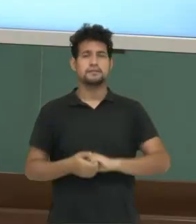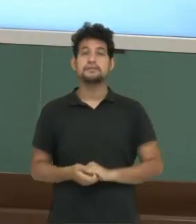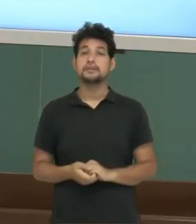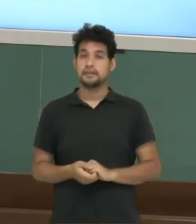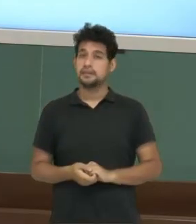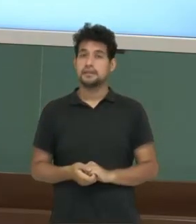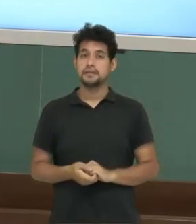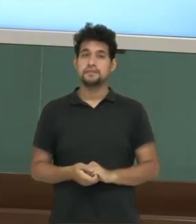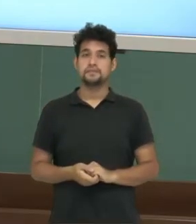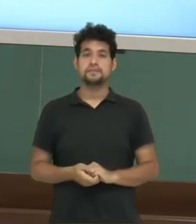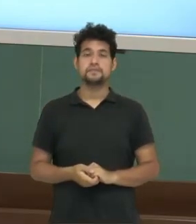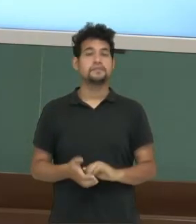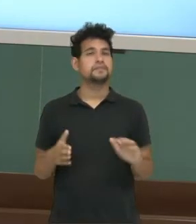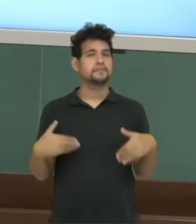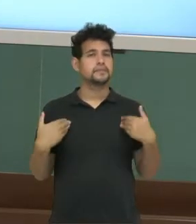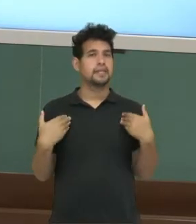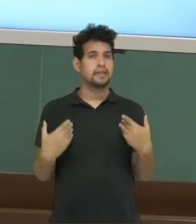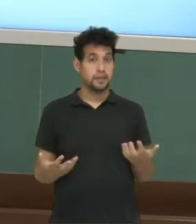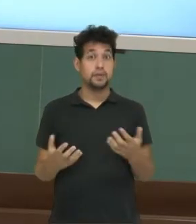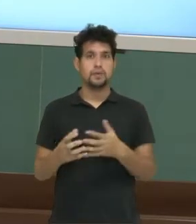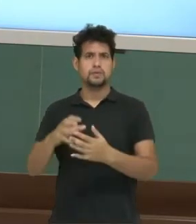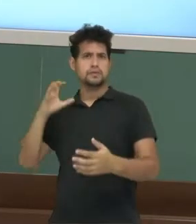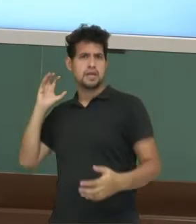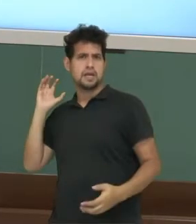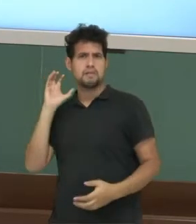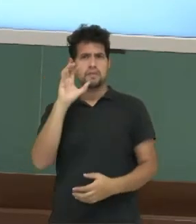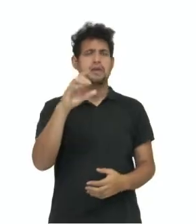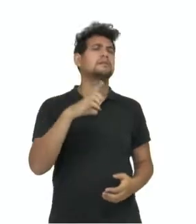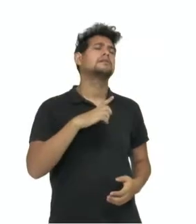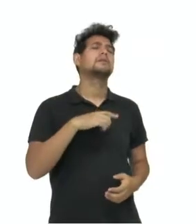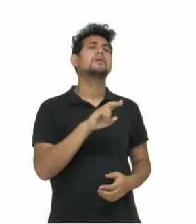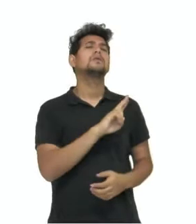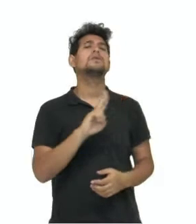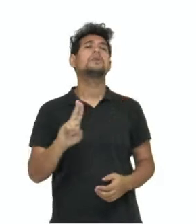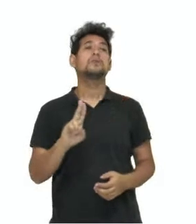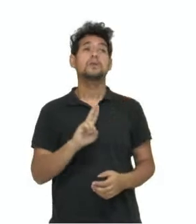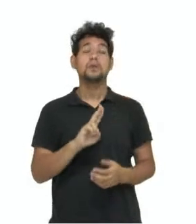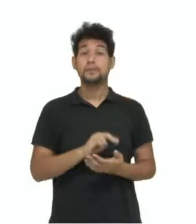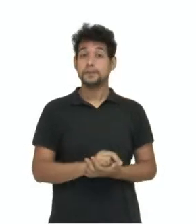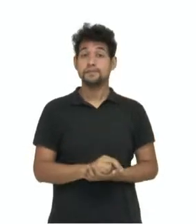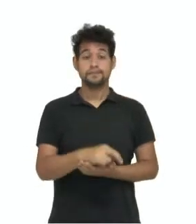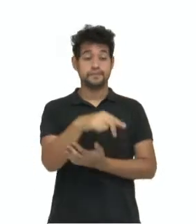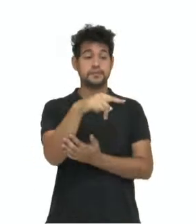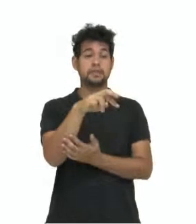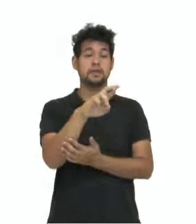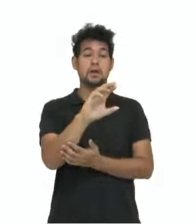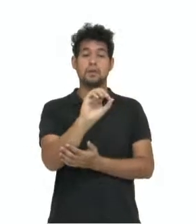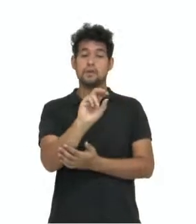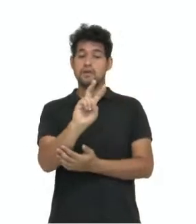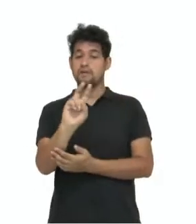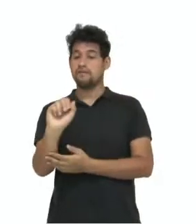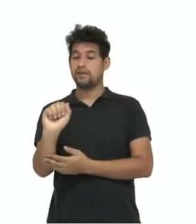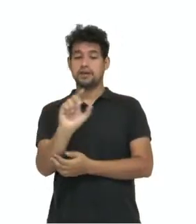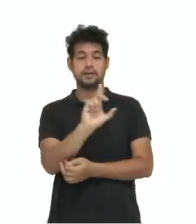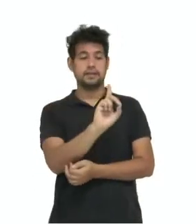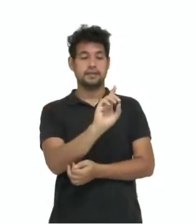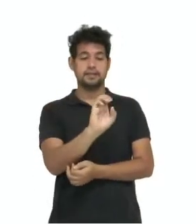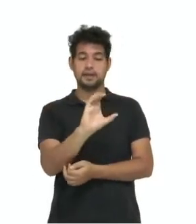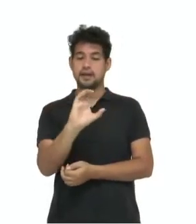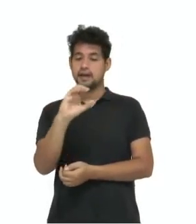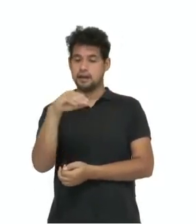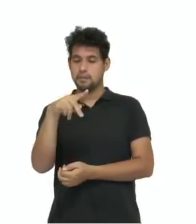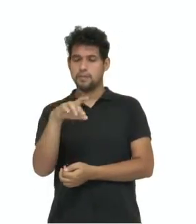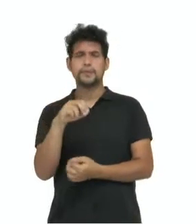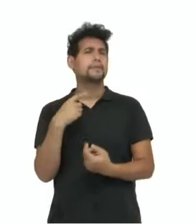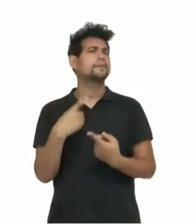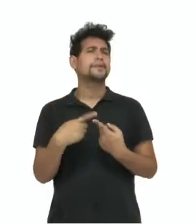só, os arremessos e lançamentos compõem as chamadas provas de campo do programa do atletismo, pois